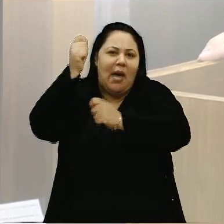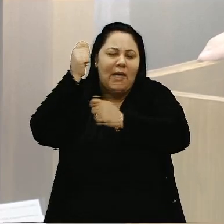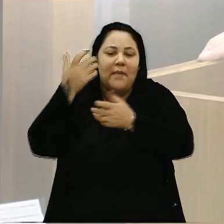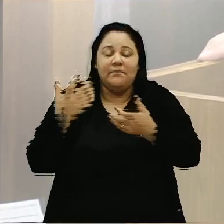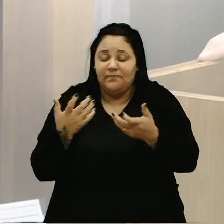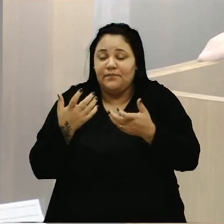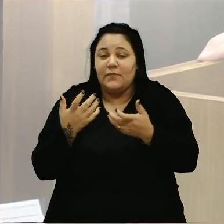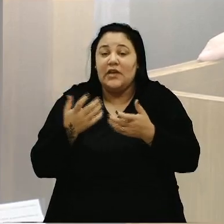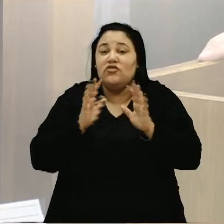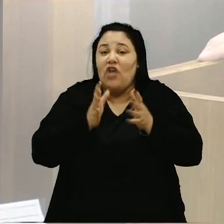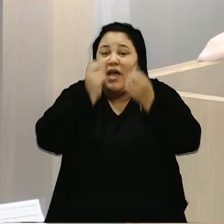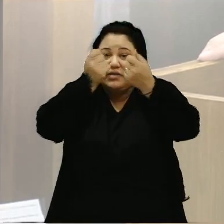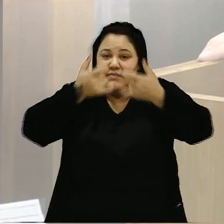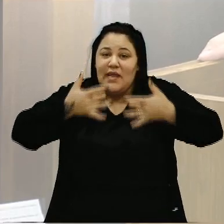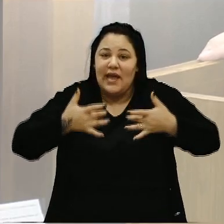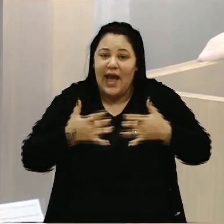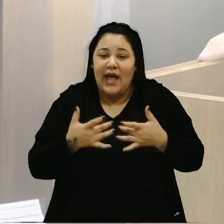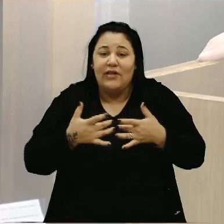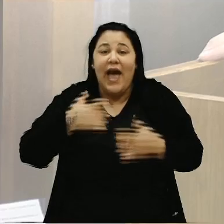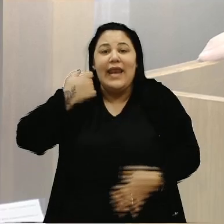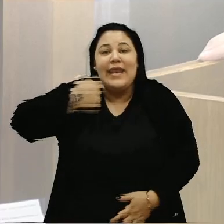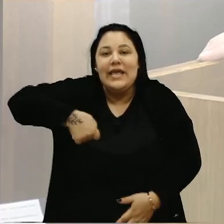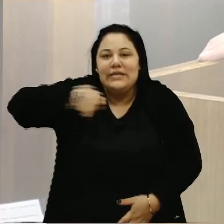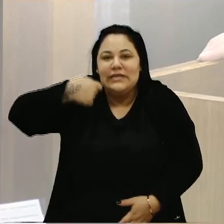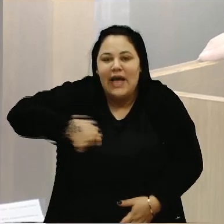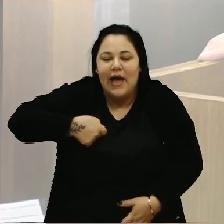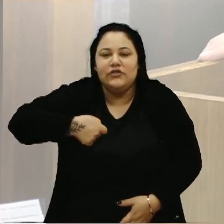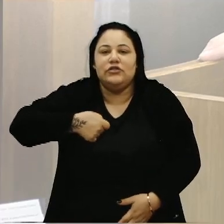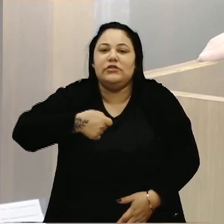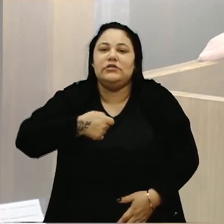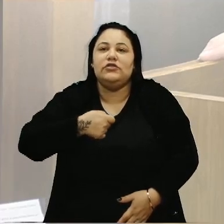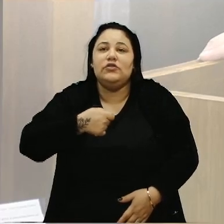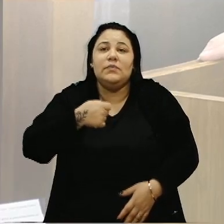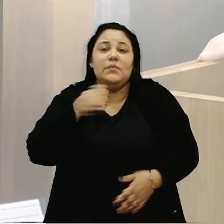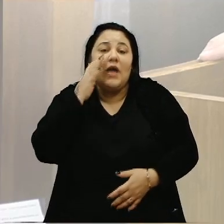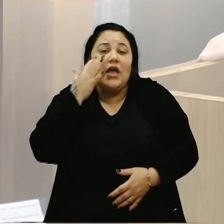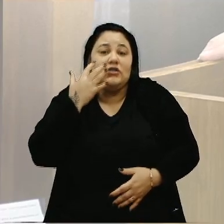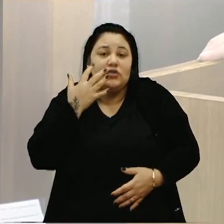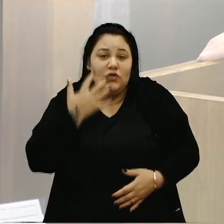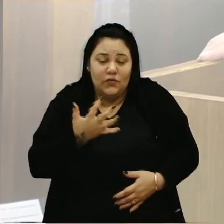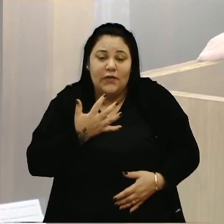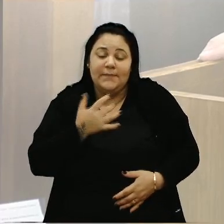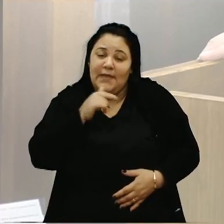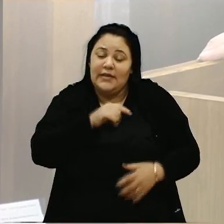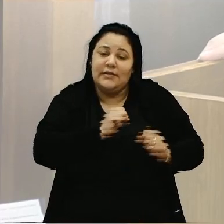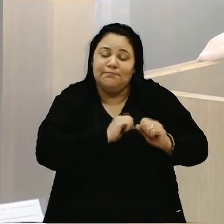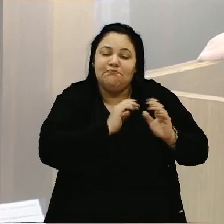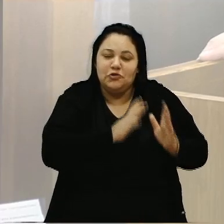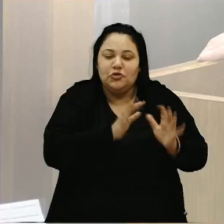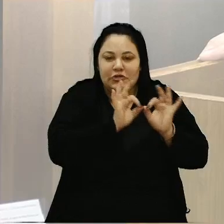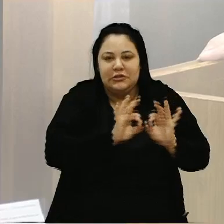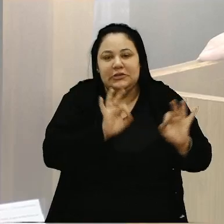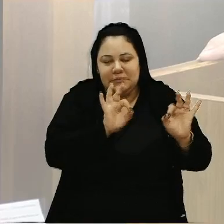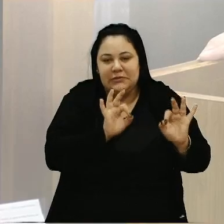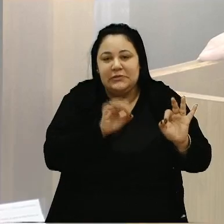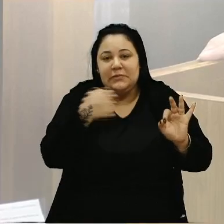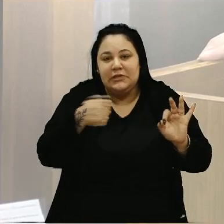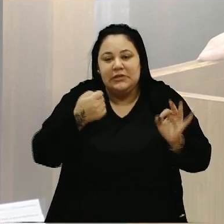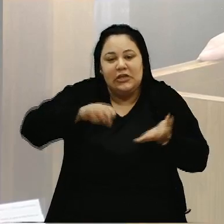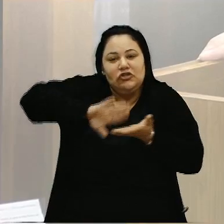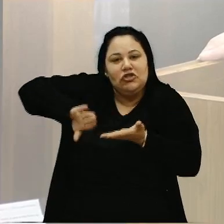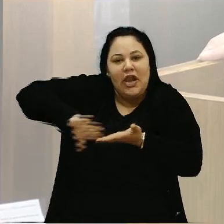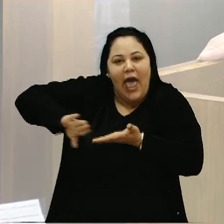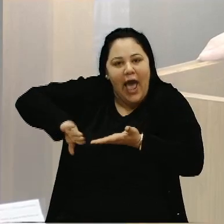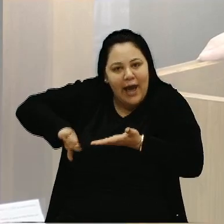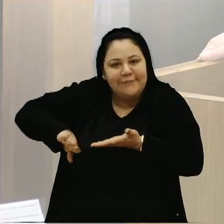do exposto da necessidade de celeridade da realização de uma ação simples que garanta a eliminação excessiva